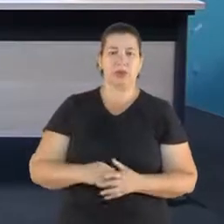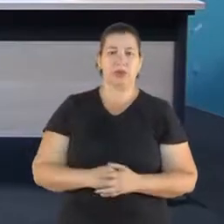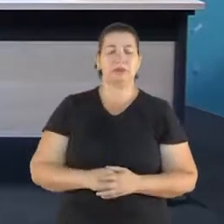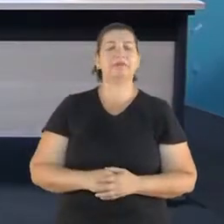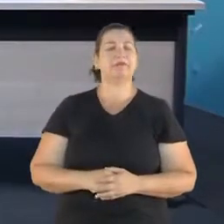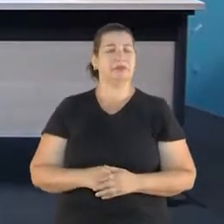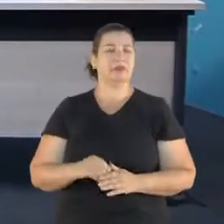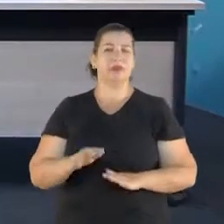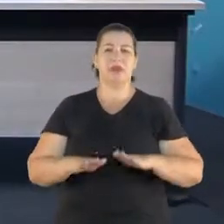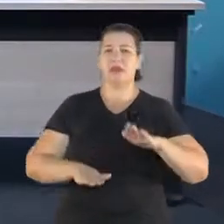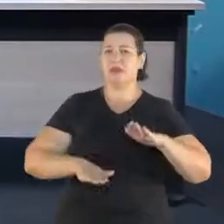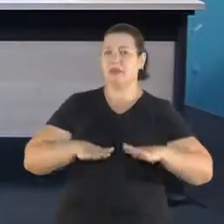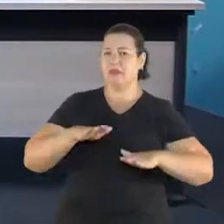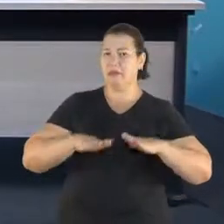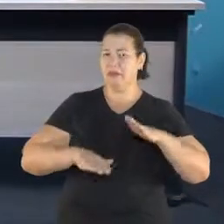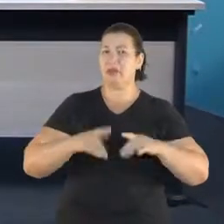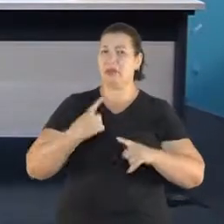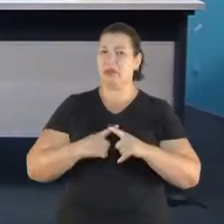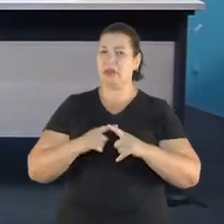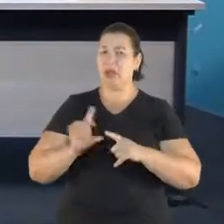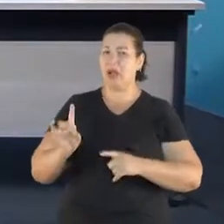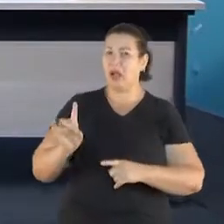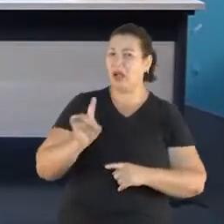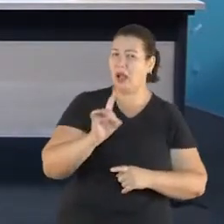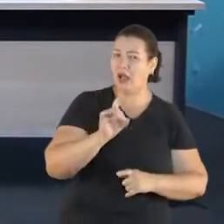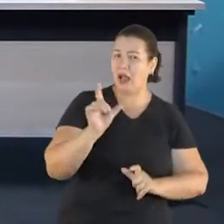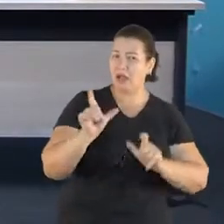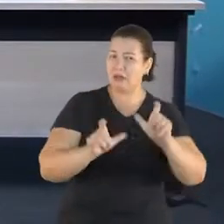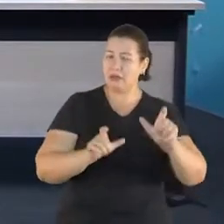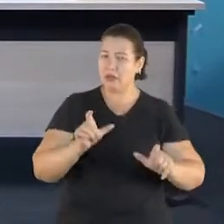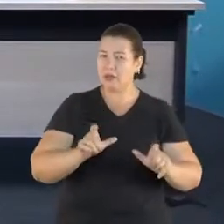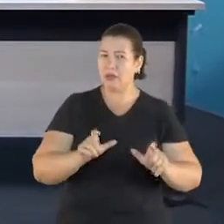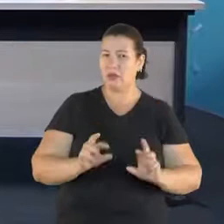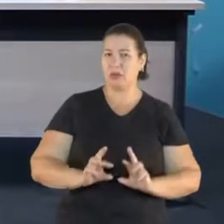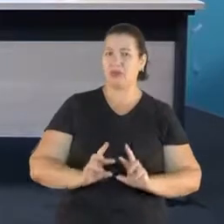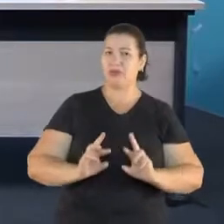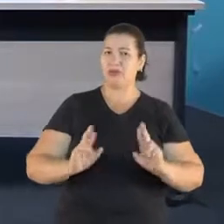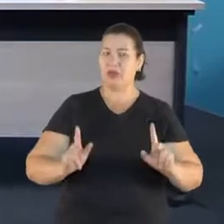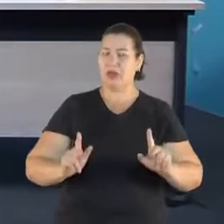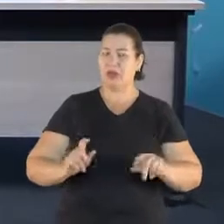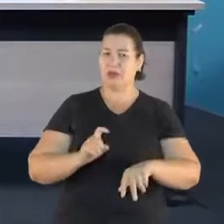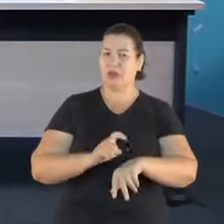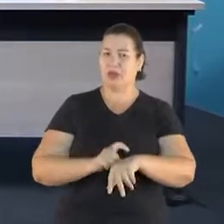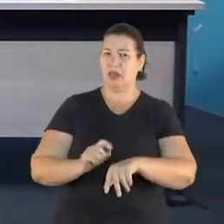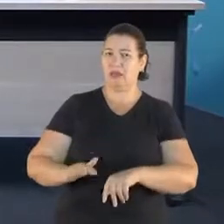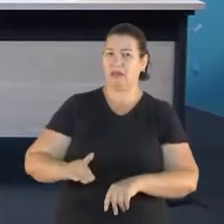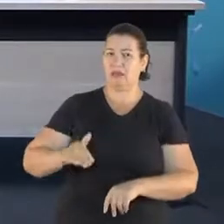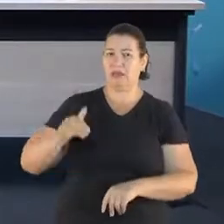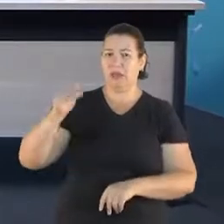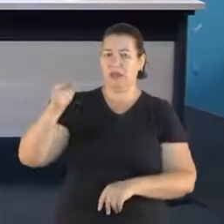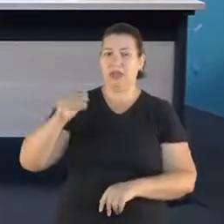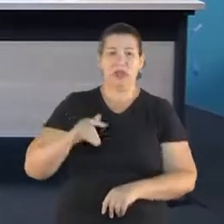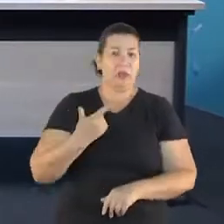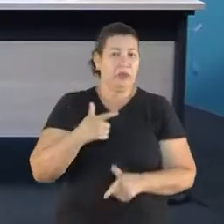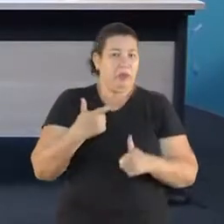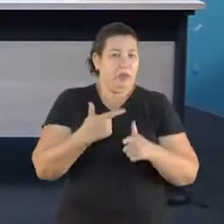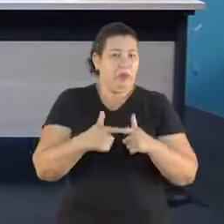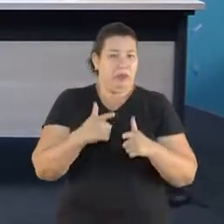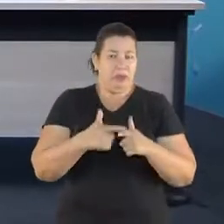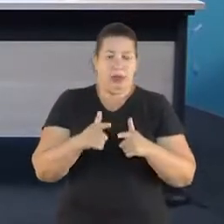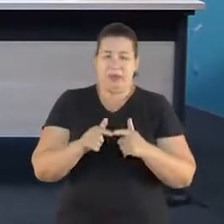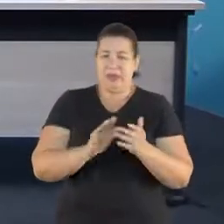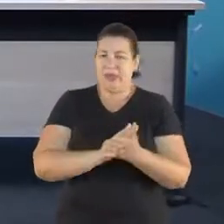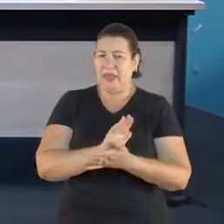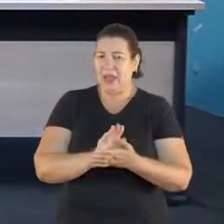É claro que isso pode variar, porque o ritmo de crescimento é próprio de cada indivíduo. Considerando que não haja nenhum tipo de distúrbio na produção do hormônio